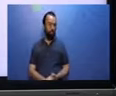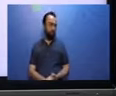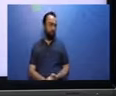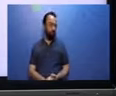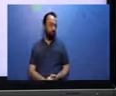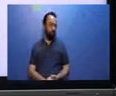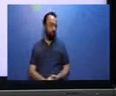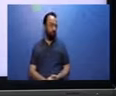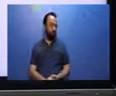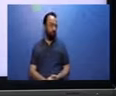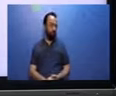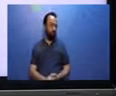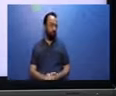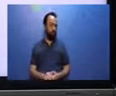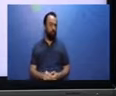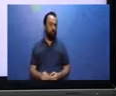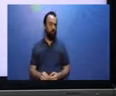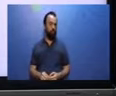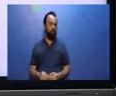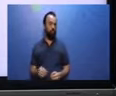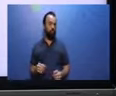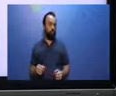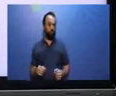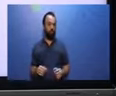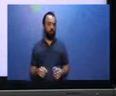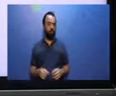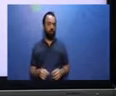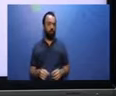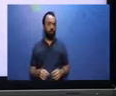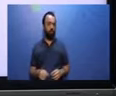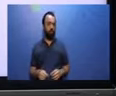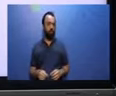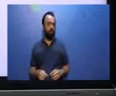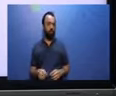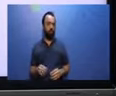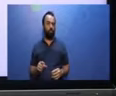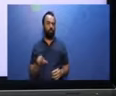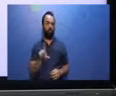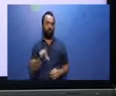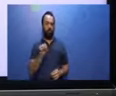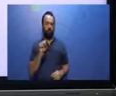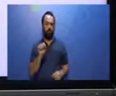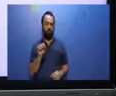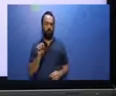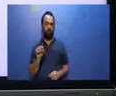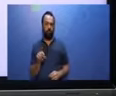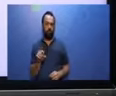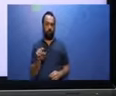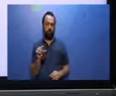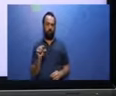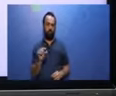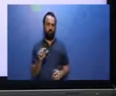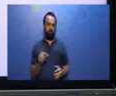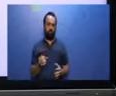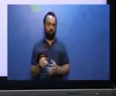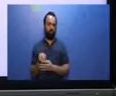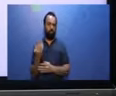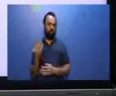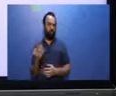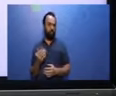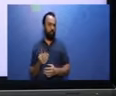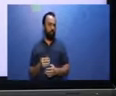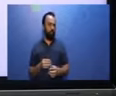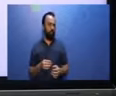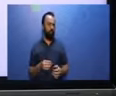elementos que aparecem em uma única substância em cada membro a gente vai escolher o que aparece - verificando